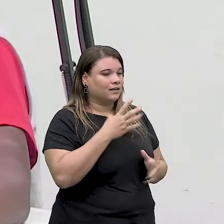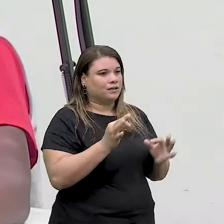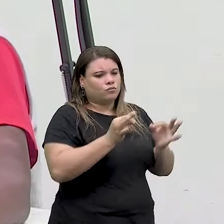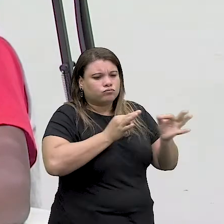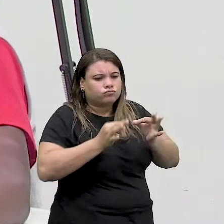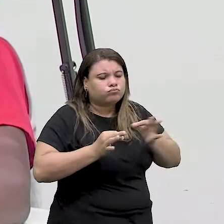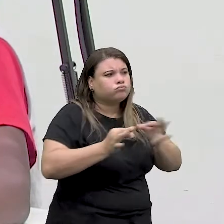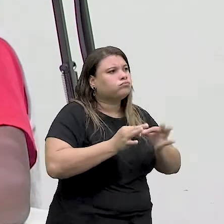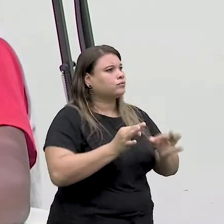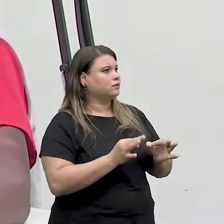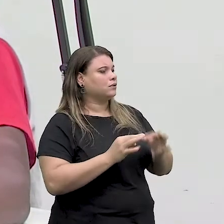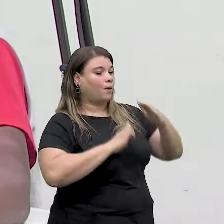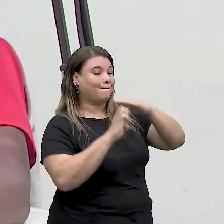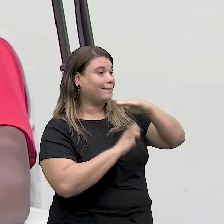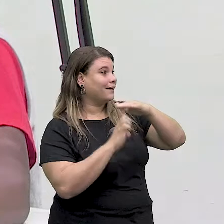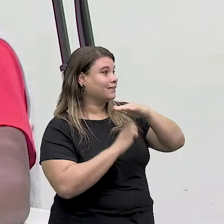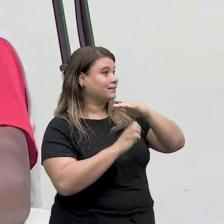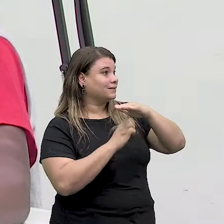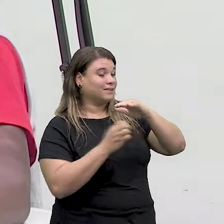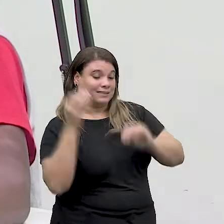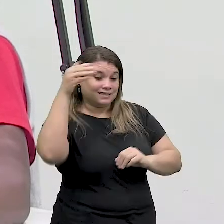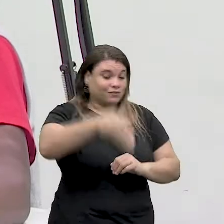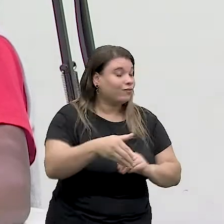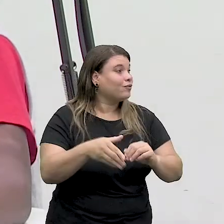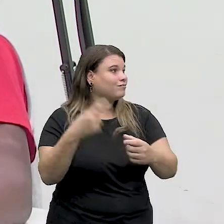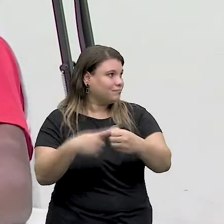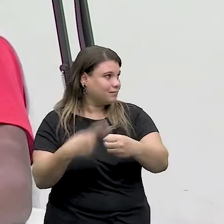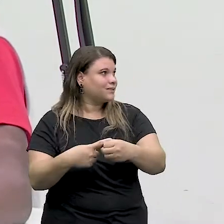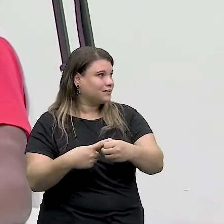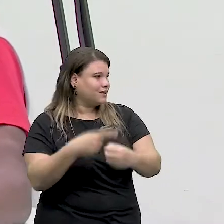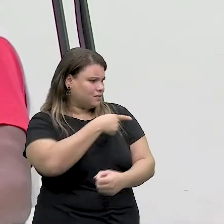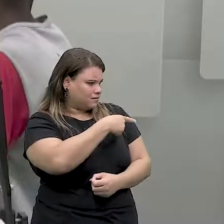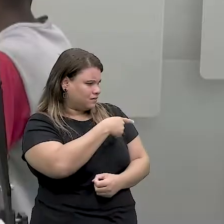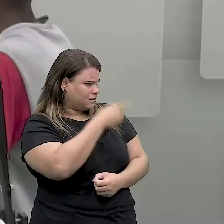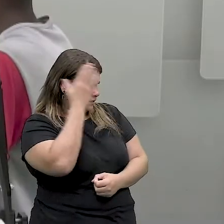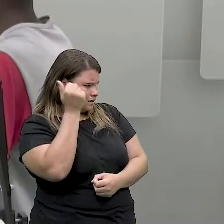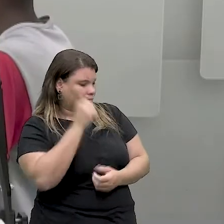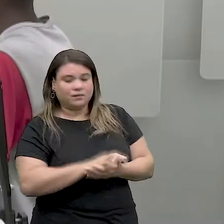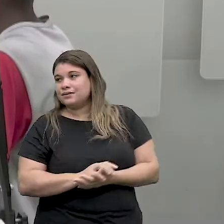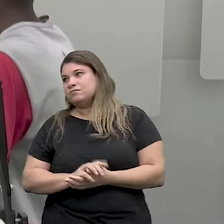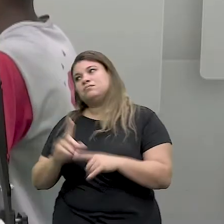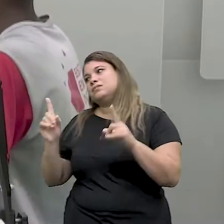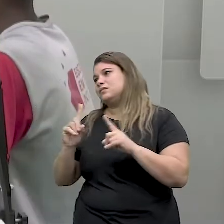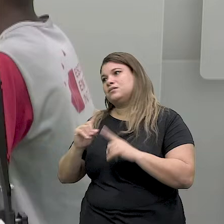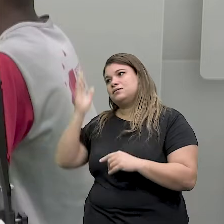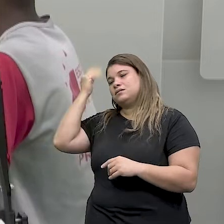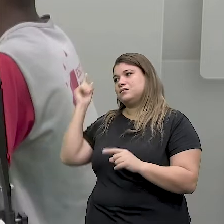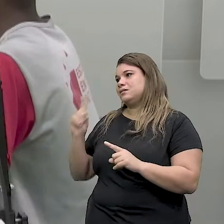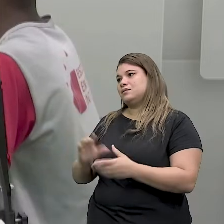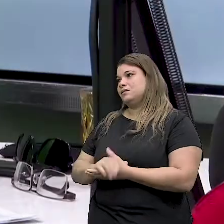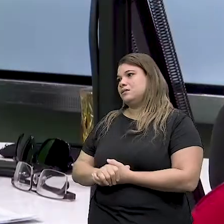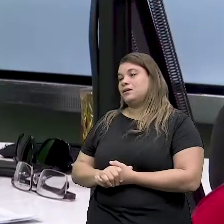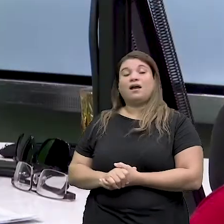tinha pensado em todas essas problemáticas, não. Por que a Só empresa interromper, o Rian é sobrinho do nosso